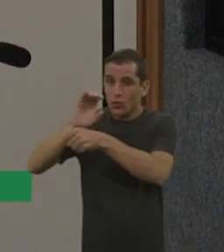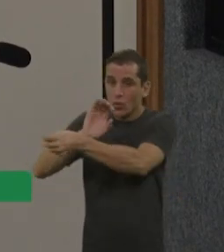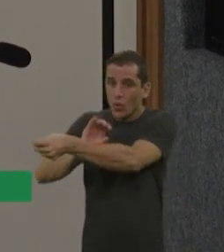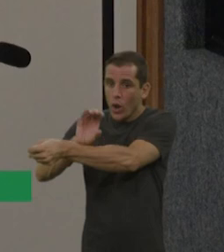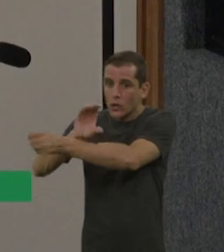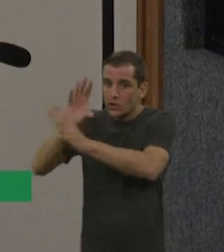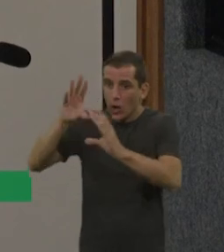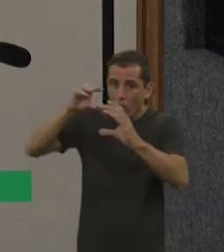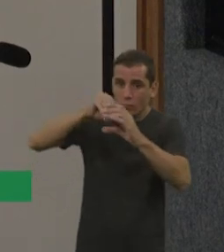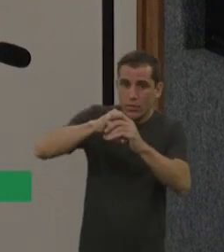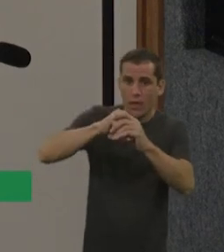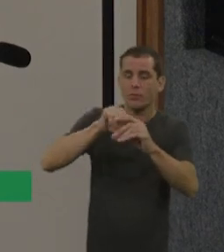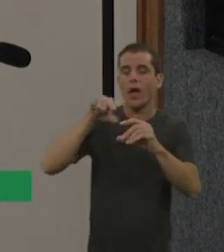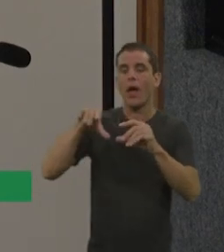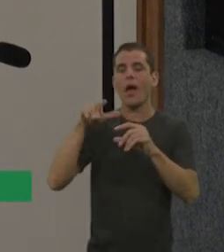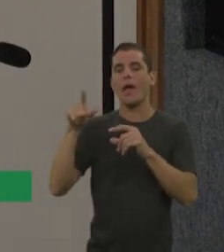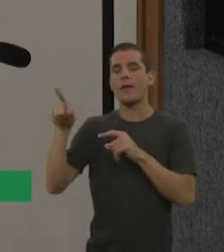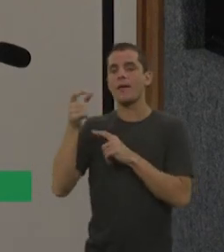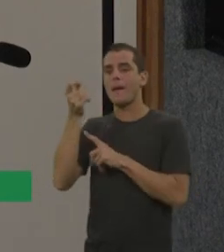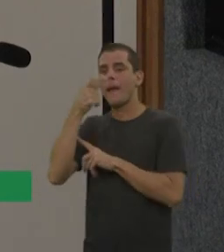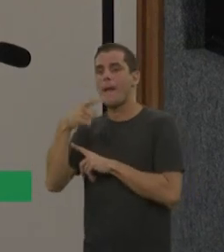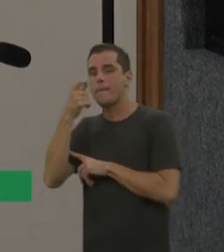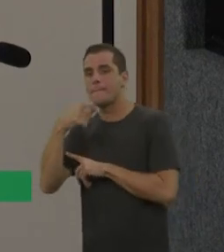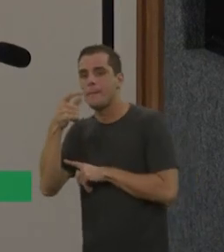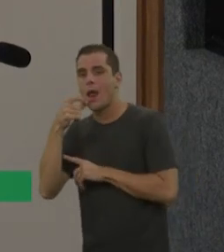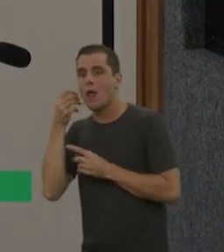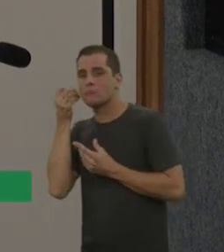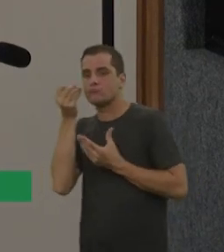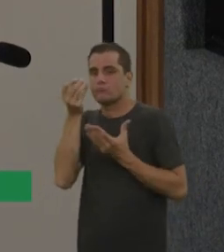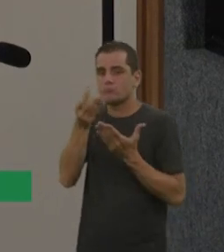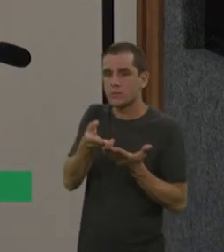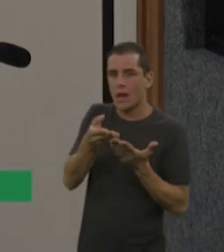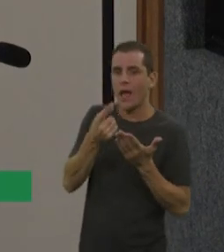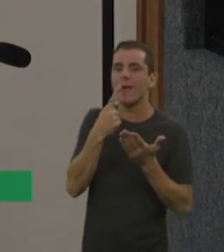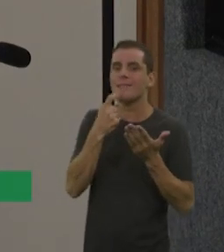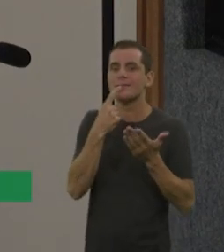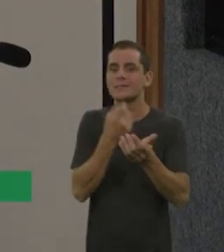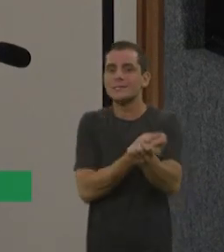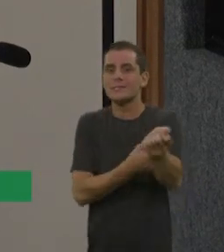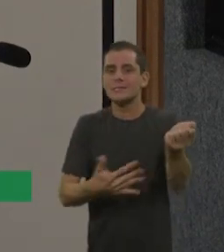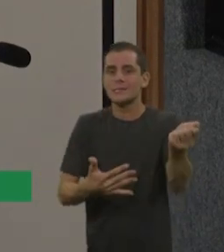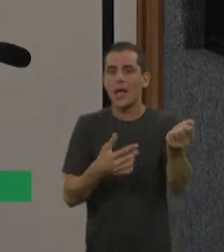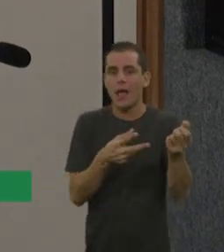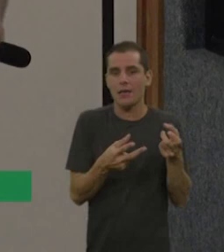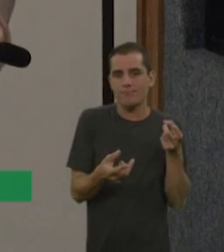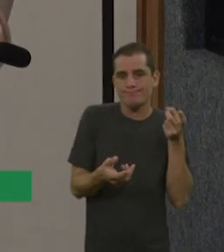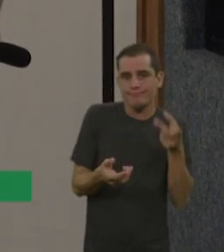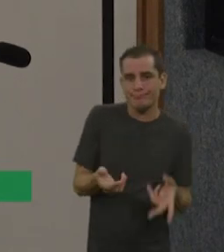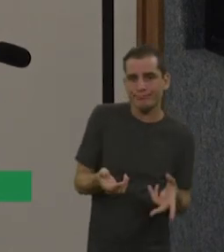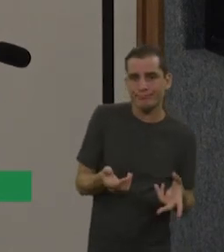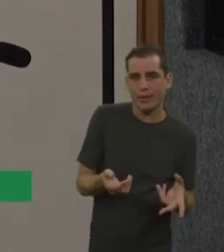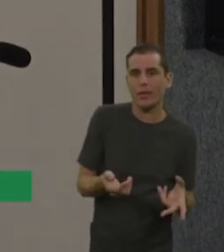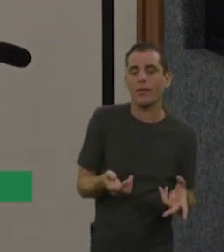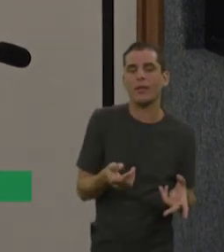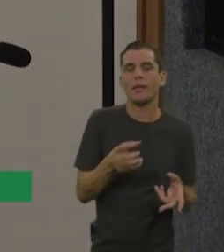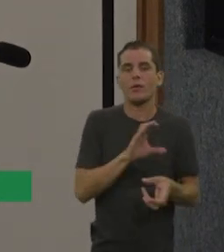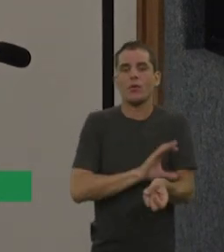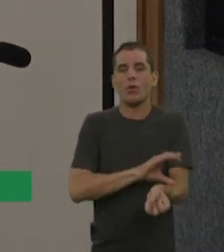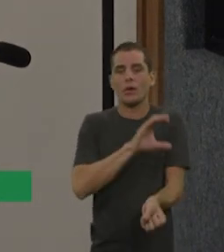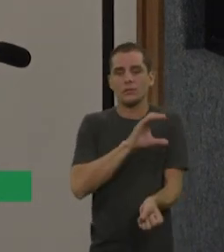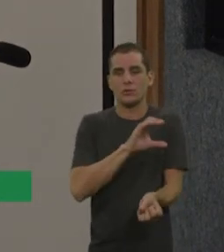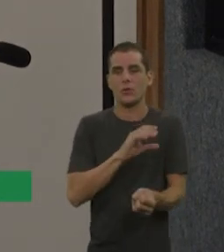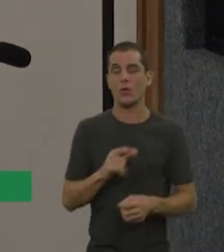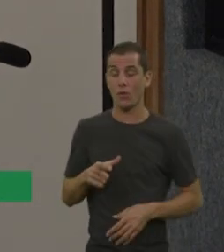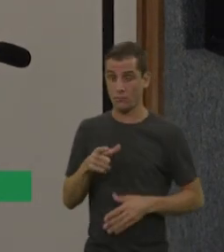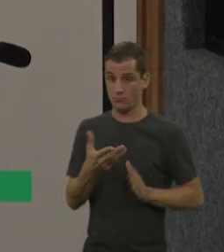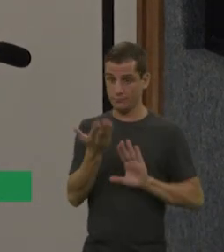no sangue e o paciente excreta. Grosseiramente, é isso. No começo do estudo, eles faziam a dose plena